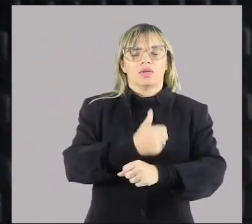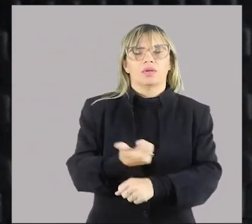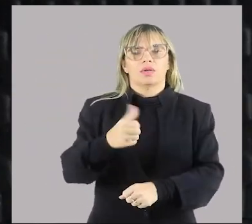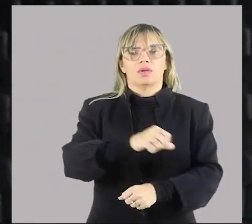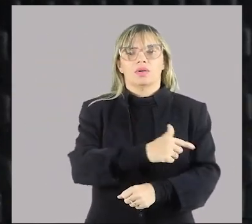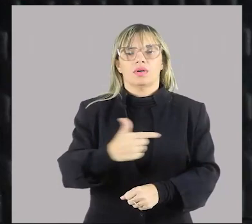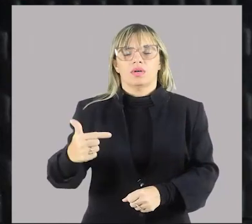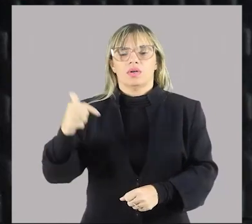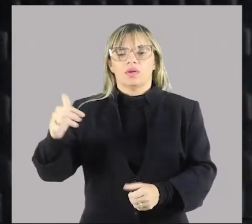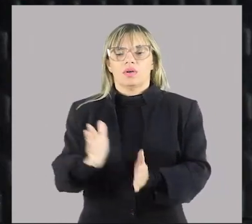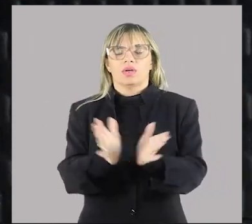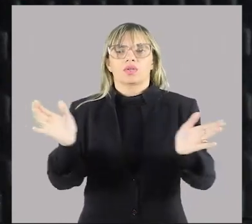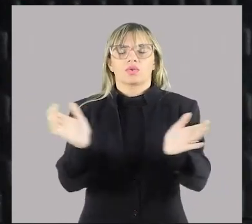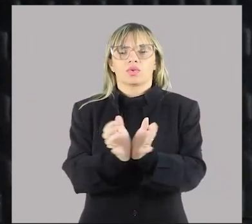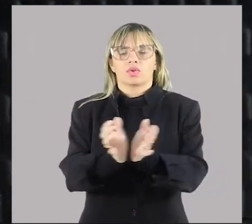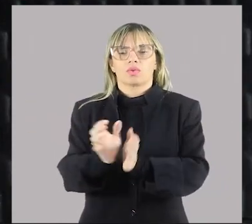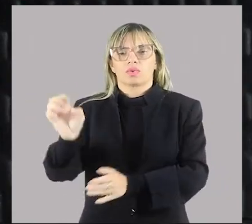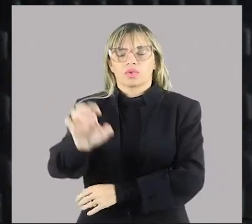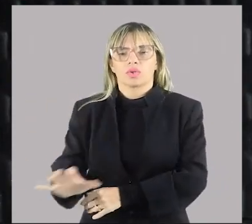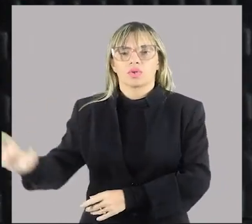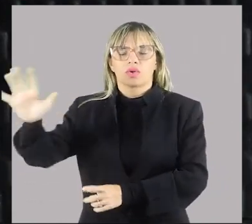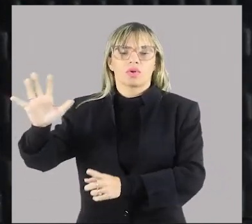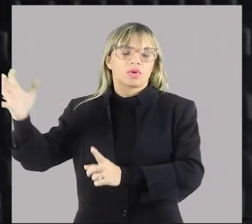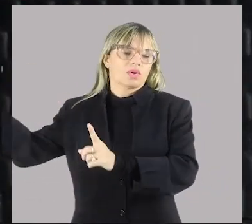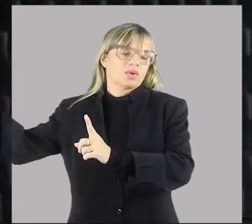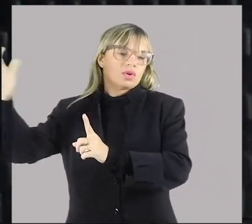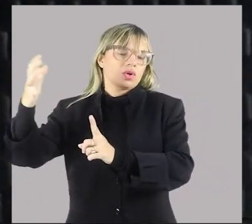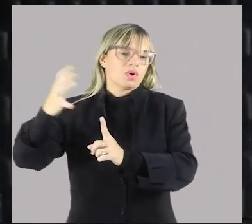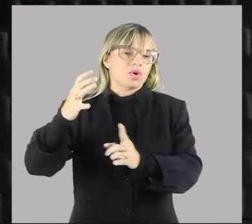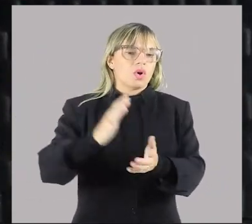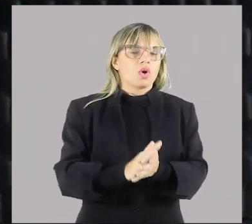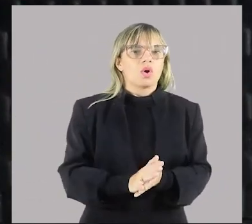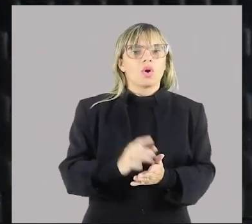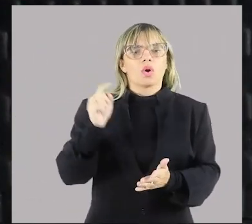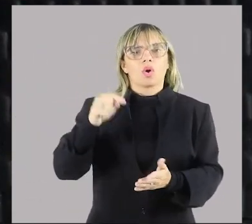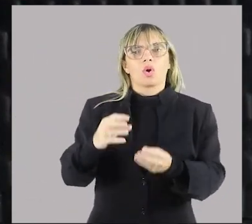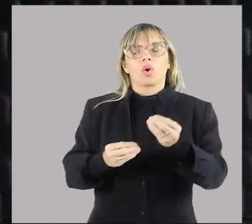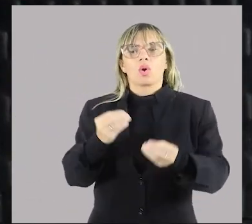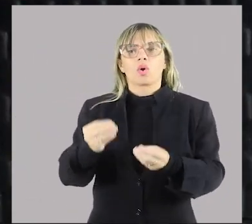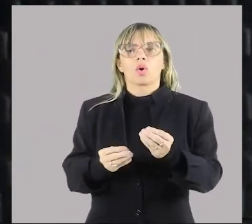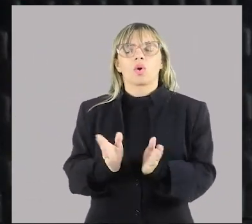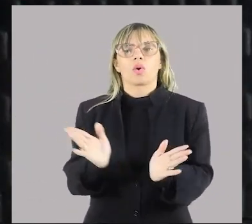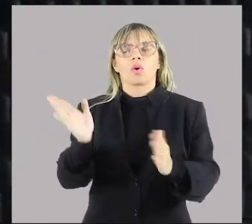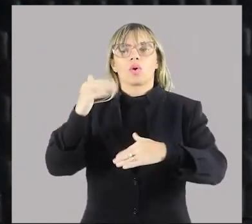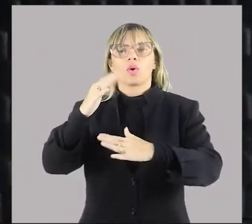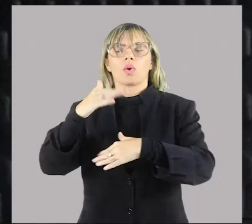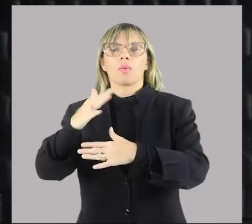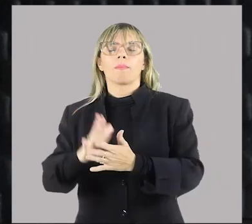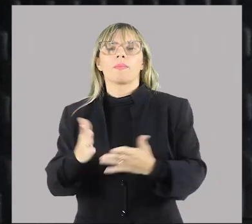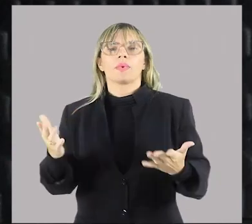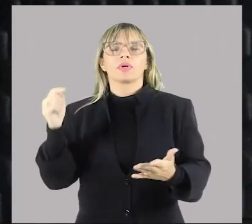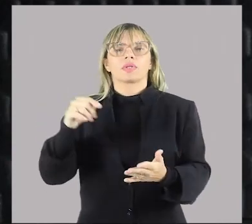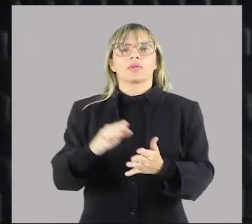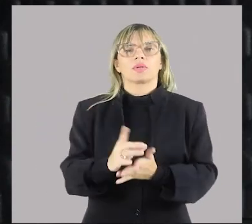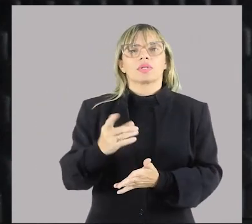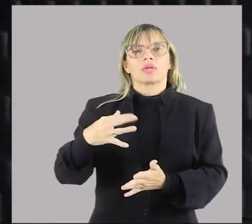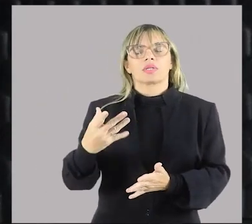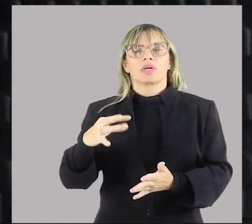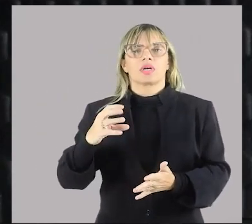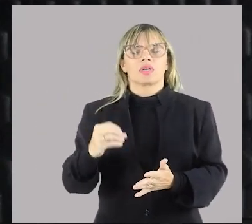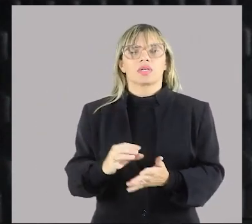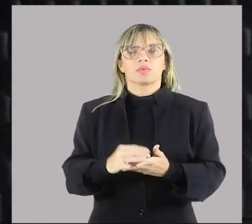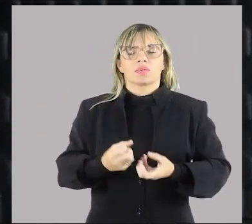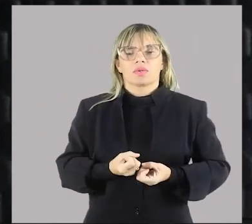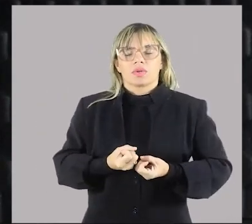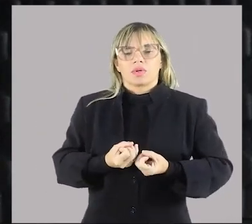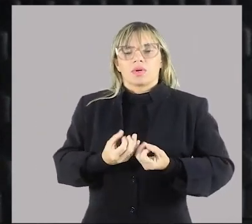inspirou em vanguardas europeias, como o cubismo, o dadaísmo, o